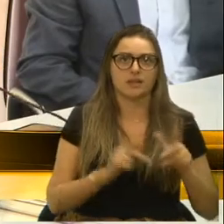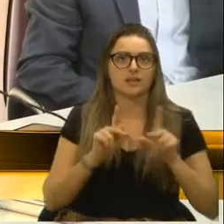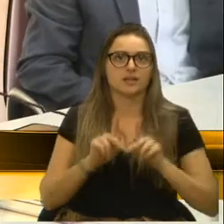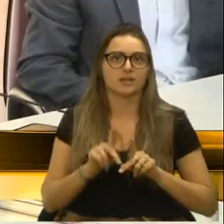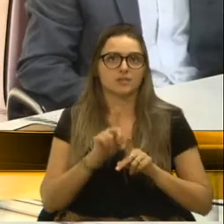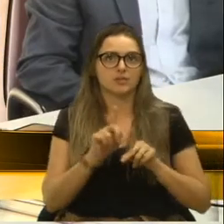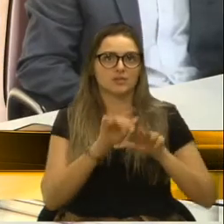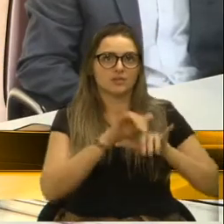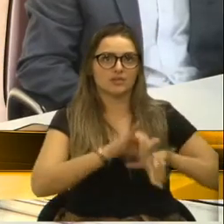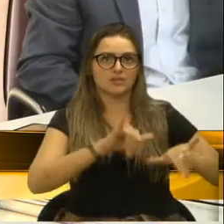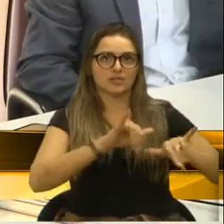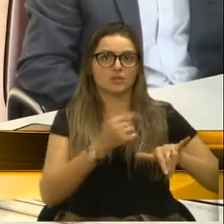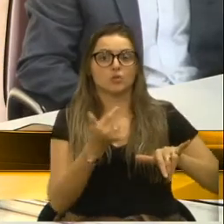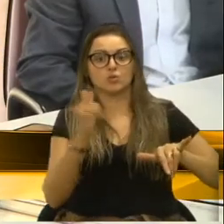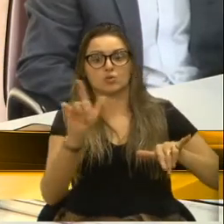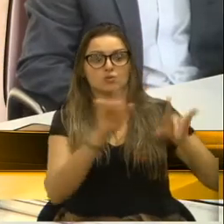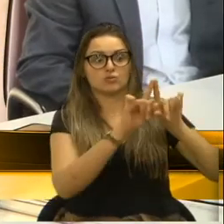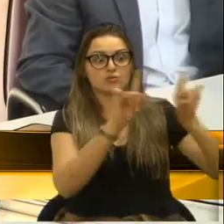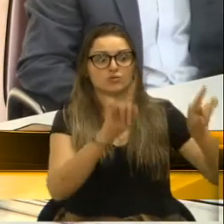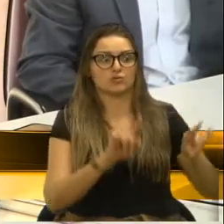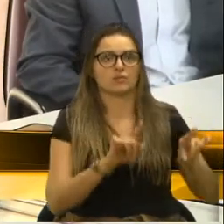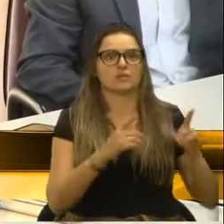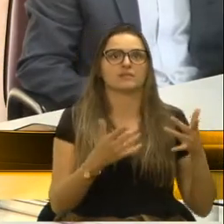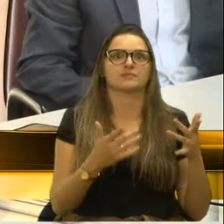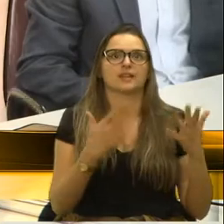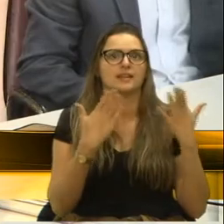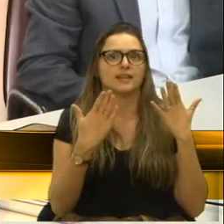informadas, os demais funcionários. Aí fica